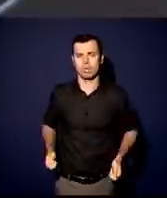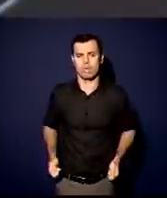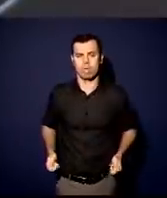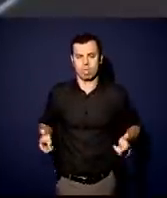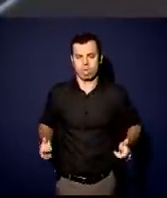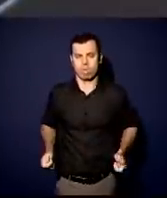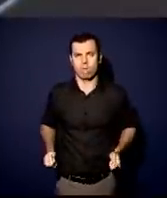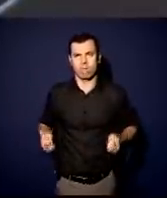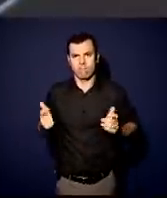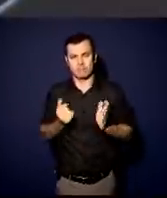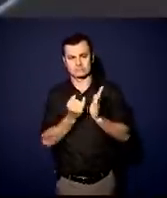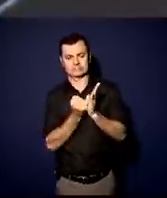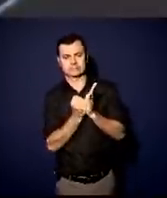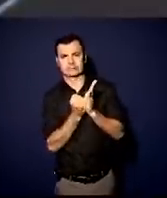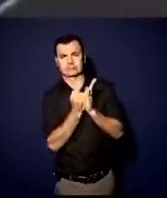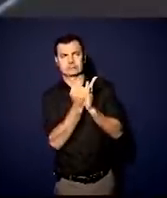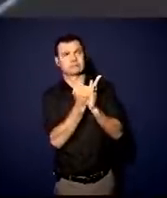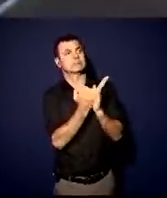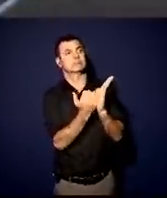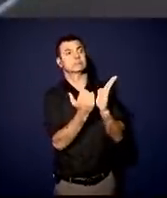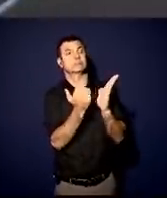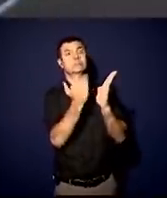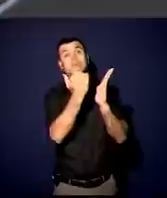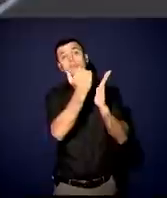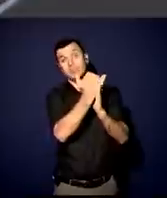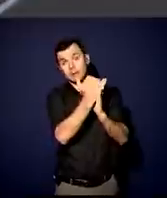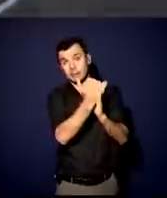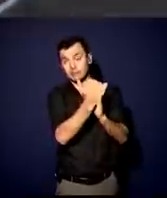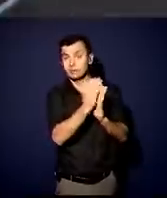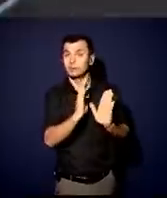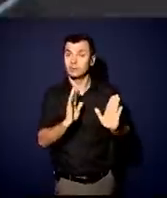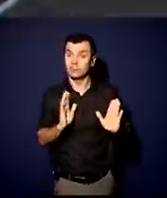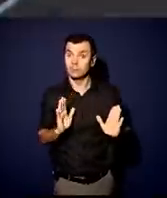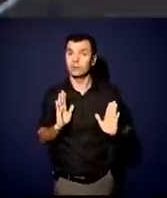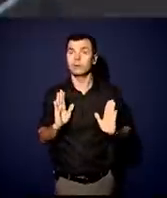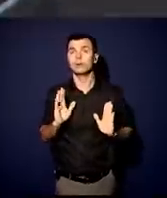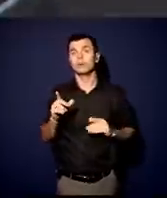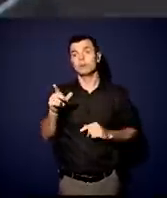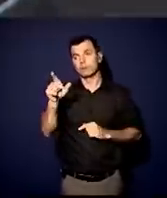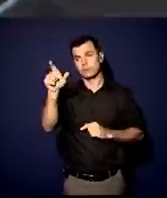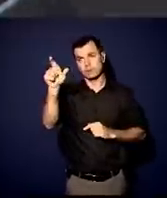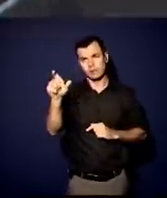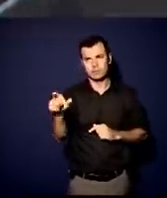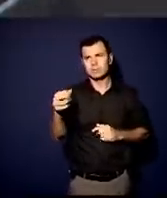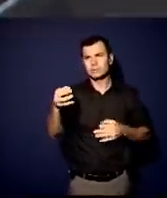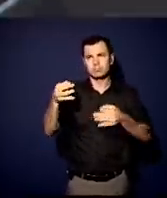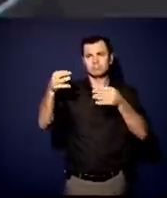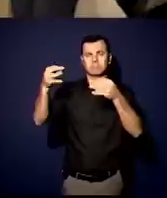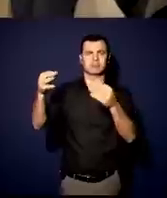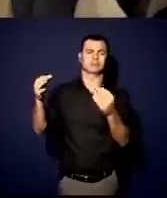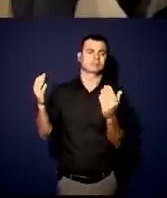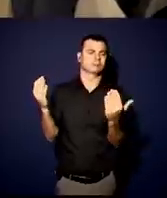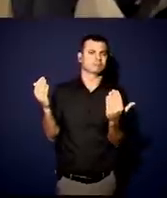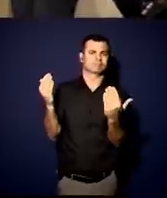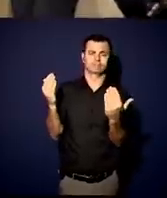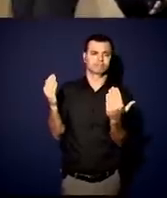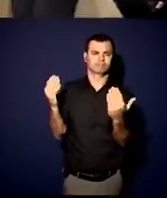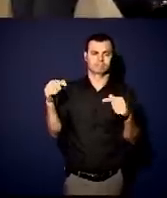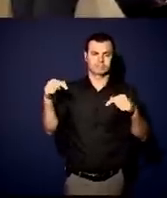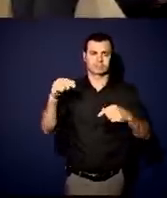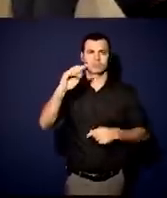uma inflação esperada mais maior eu sou muito cético em relação a qualquer um desses argumentos aplicados para o